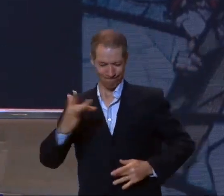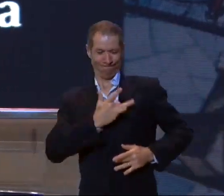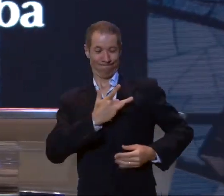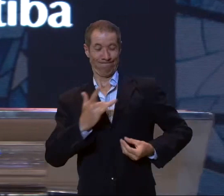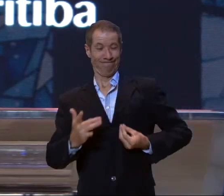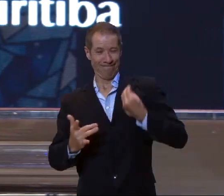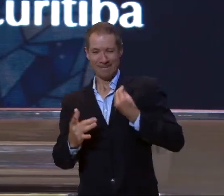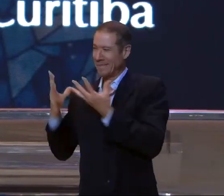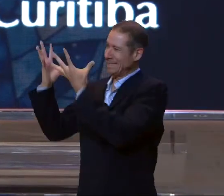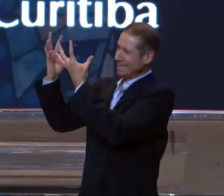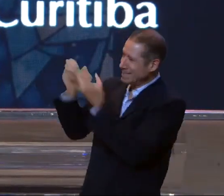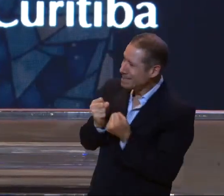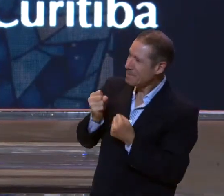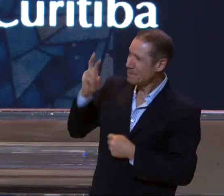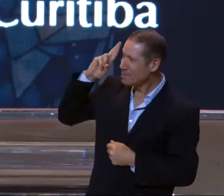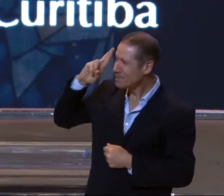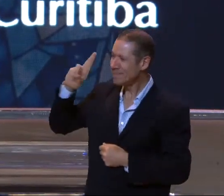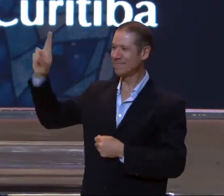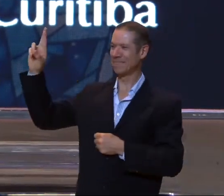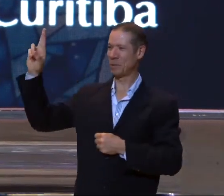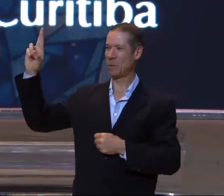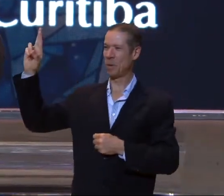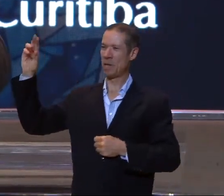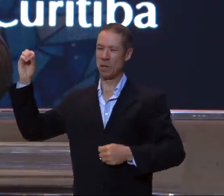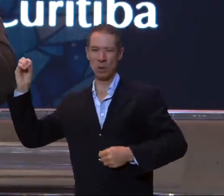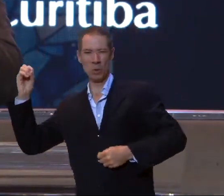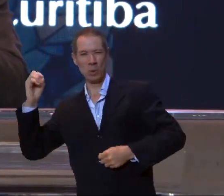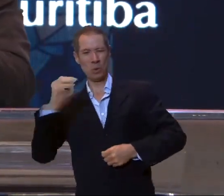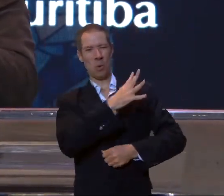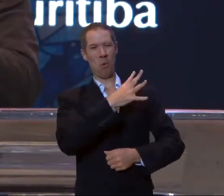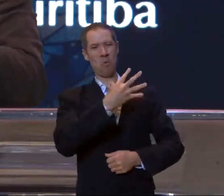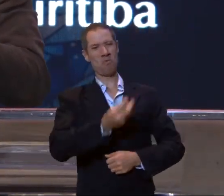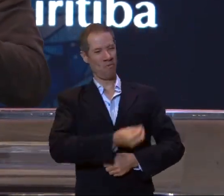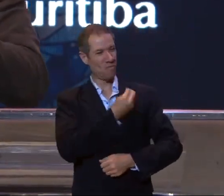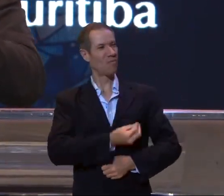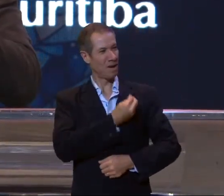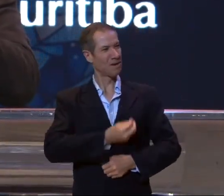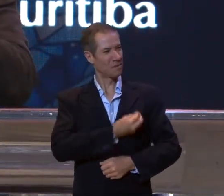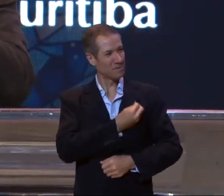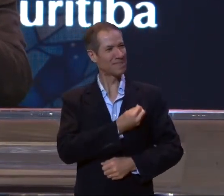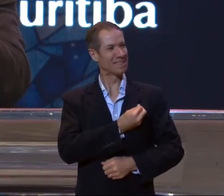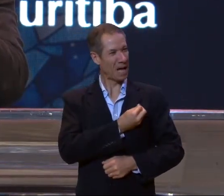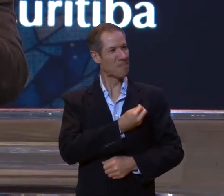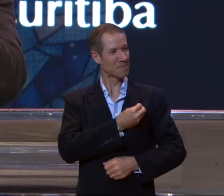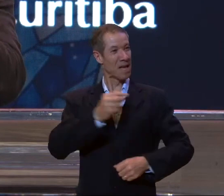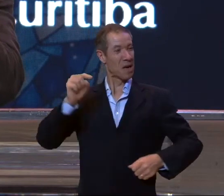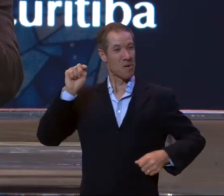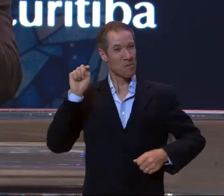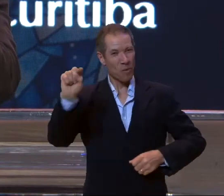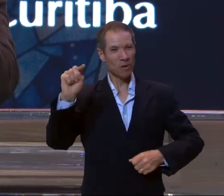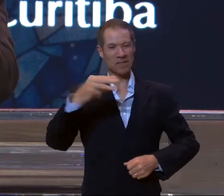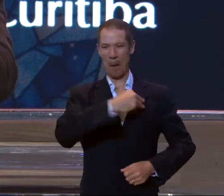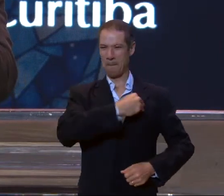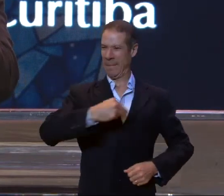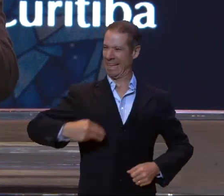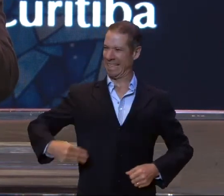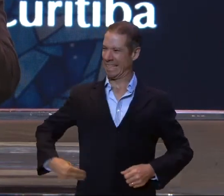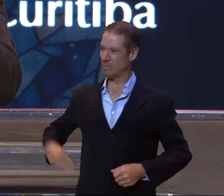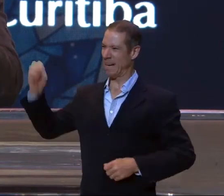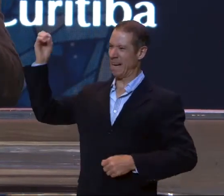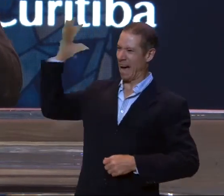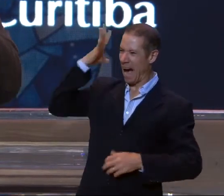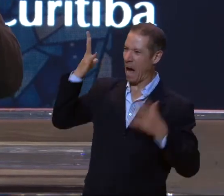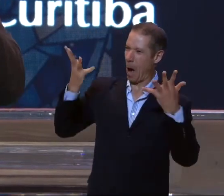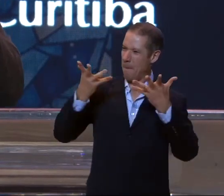e recebemos da parte do Senhor uma nova vida. Ei, você é o ministro desta